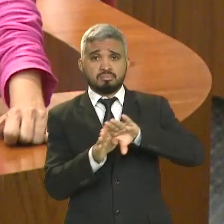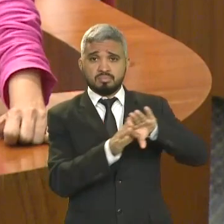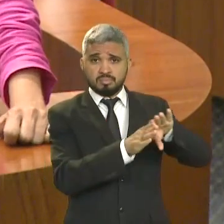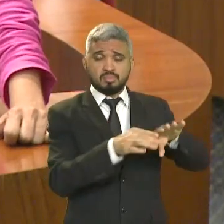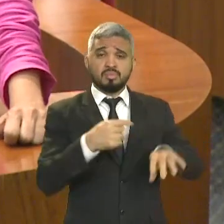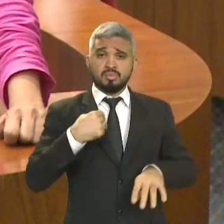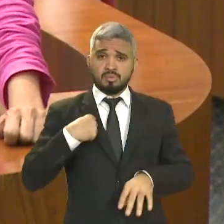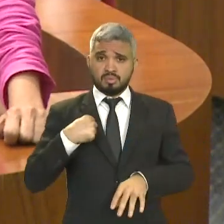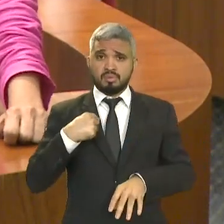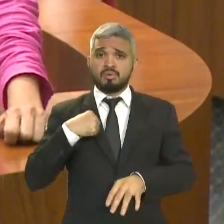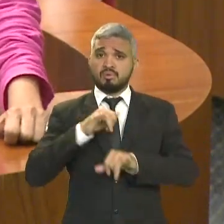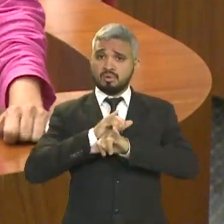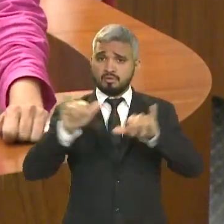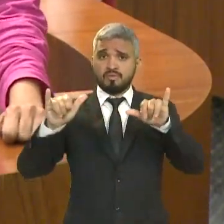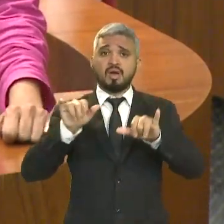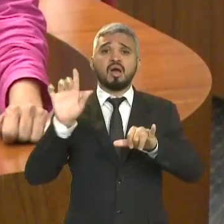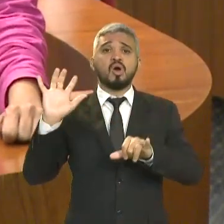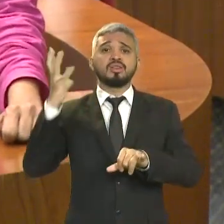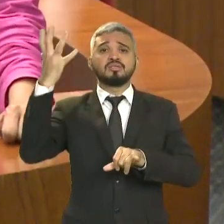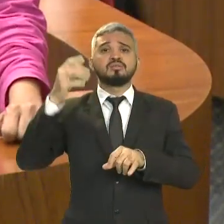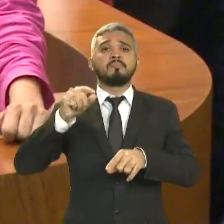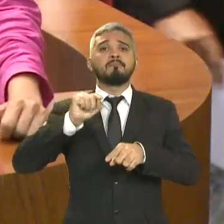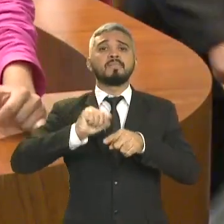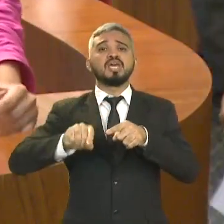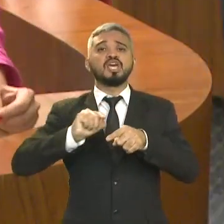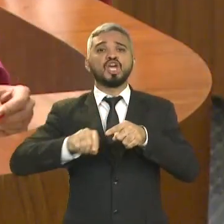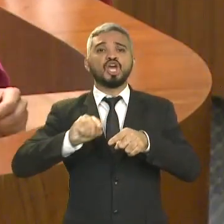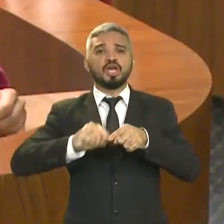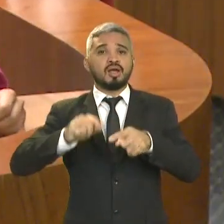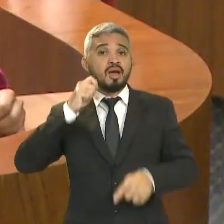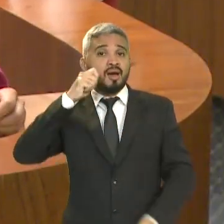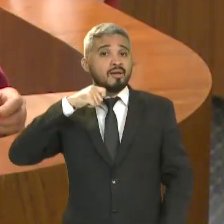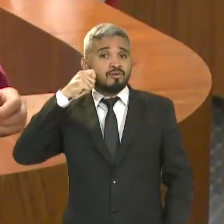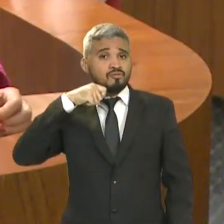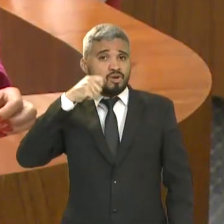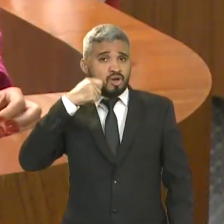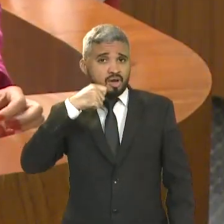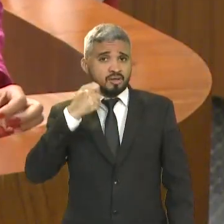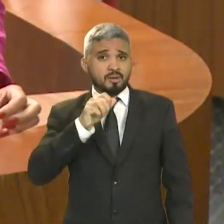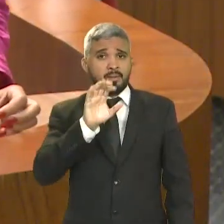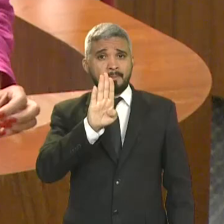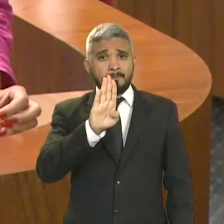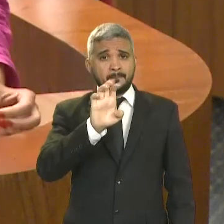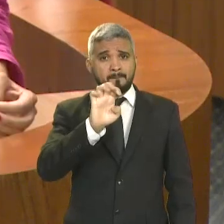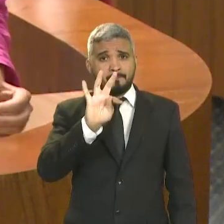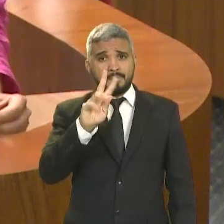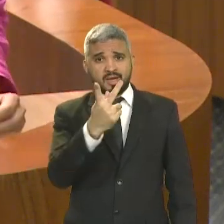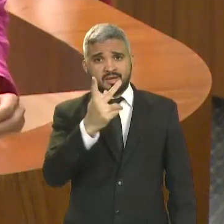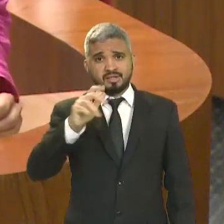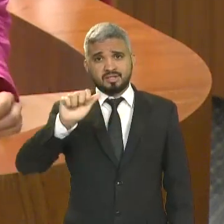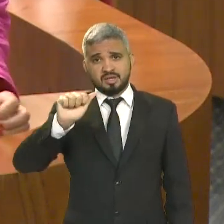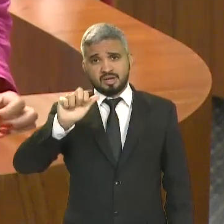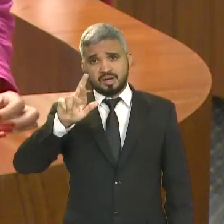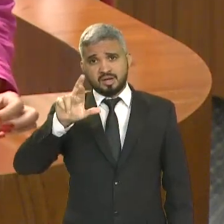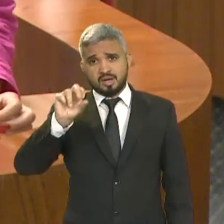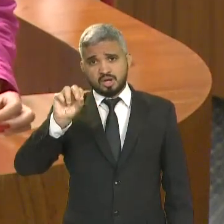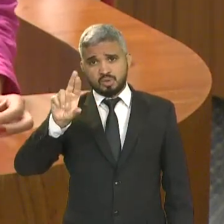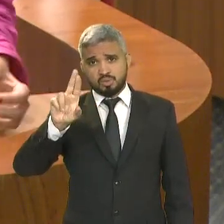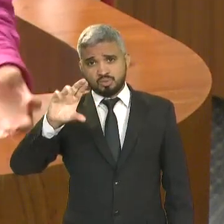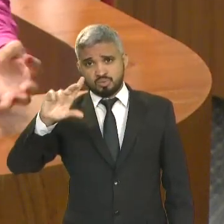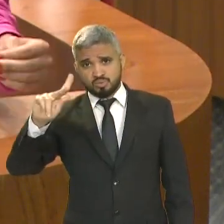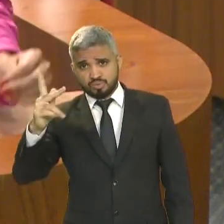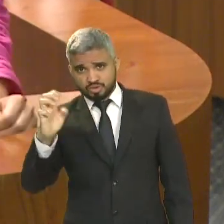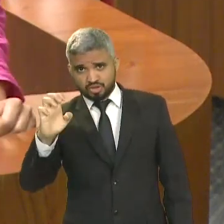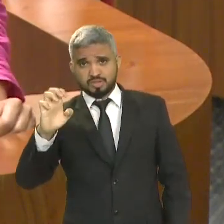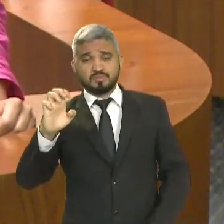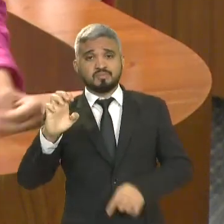advogada, professora Beth Arouche, que foi agredida de forma brutal por um policial que estava, inclusive,